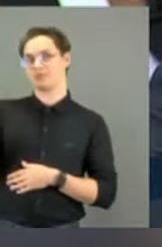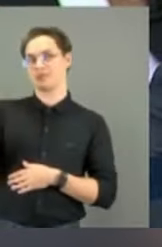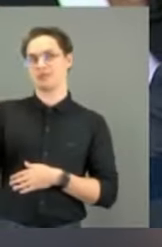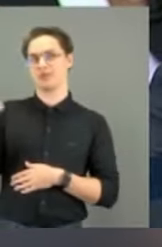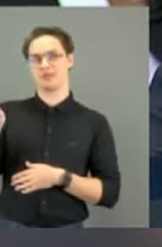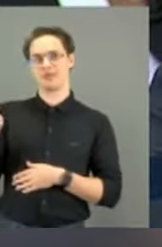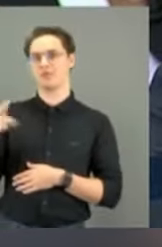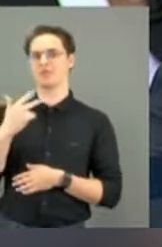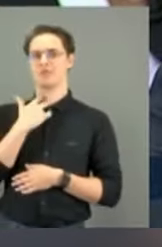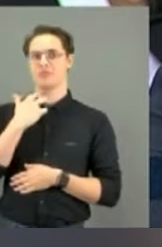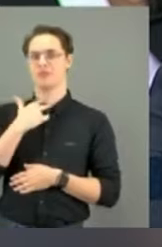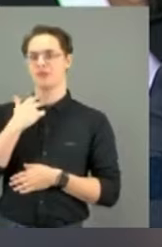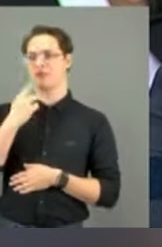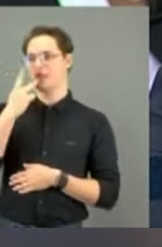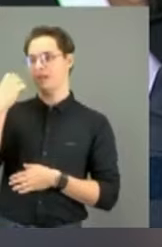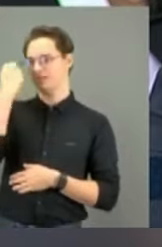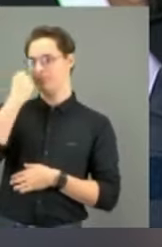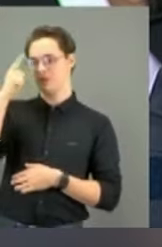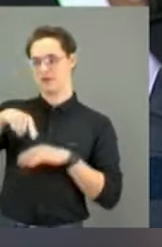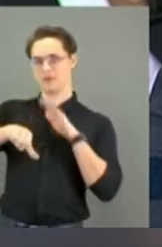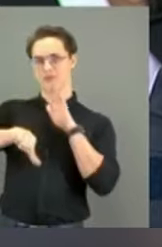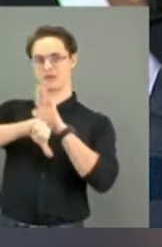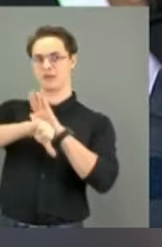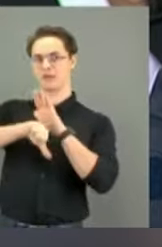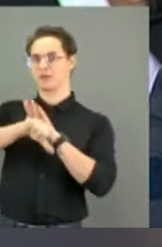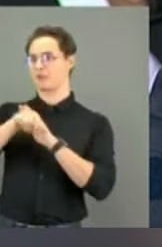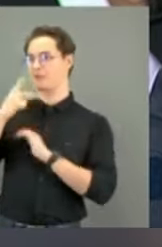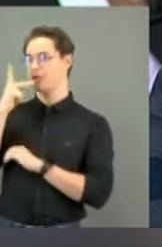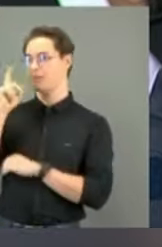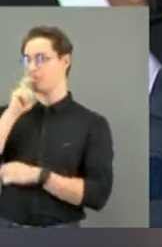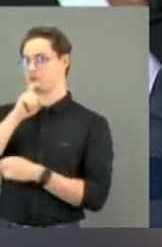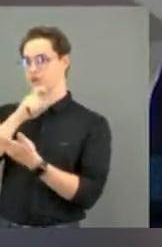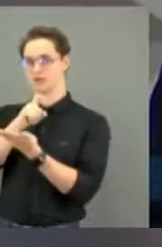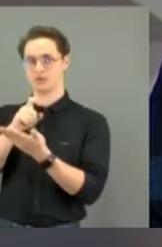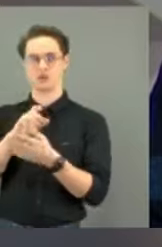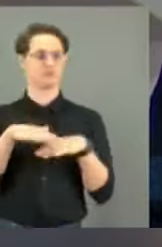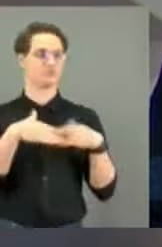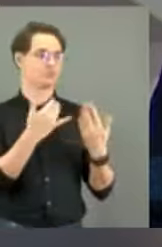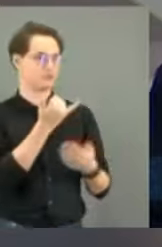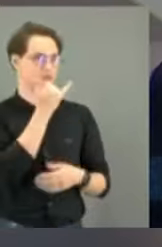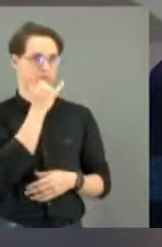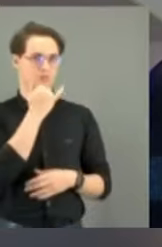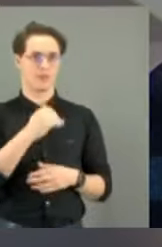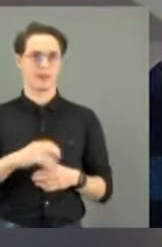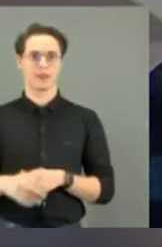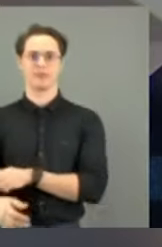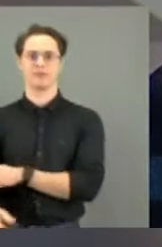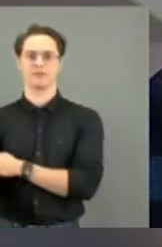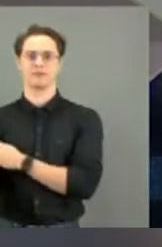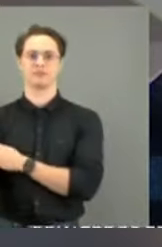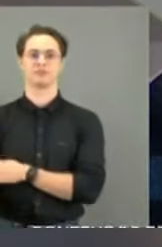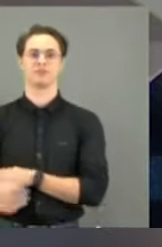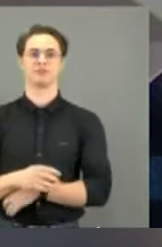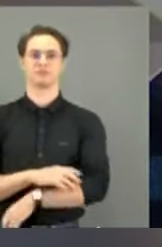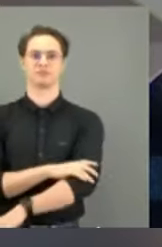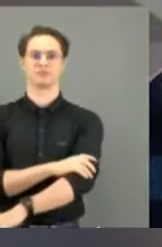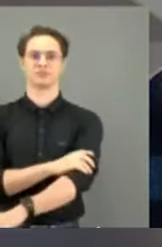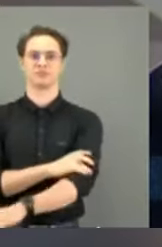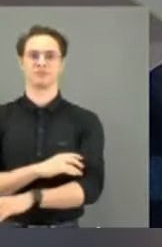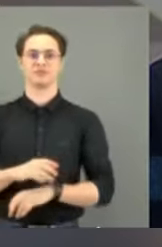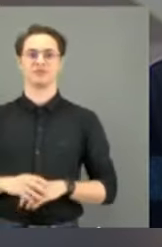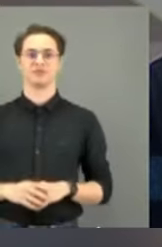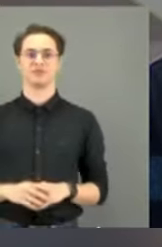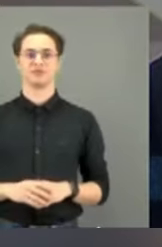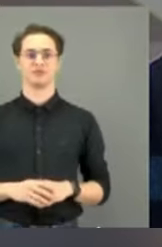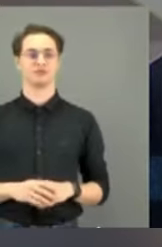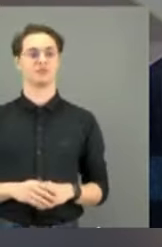que não pode chamar um senador de criminoso cometendo crime de calúnia. Peço excusas, então. Senhor, por favor, respeite